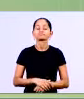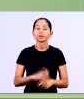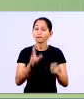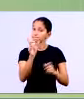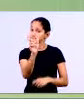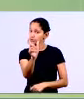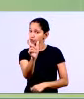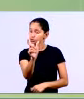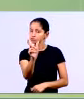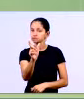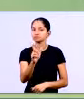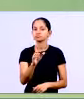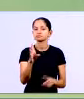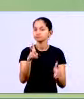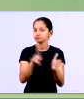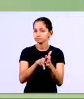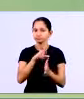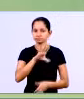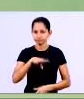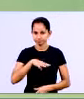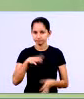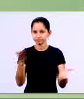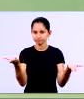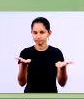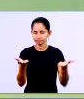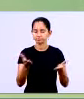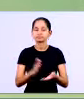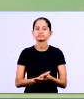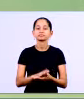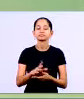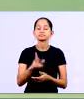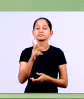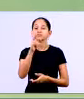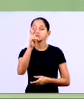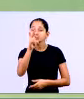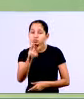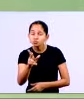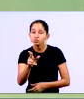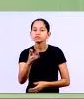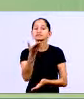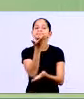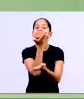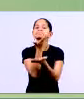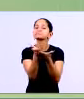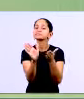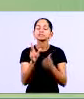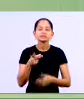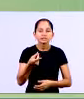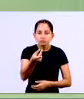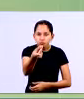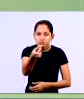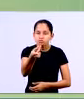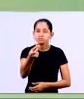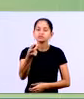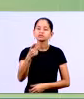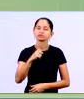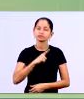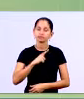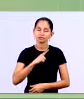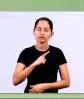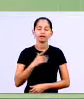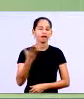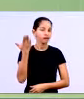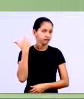Português, né? Isso. Sequência. A mesma coisa, caiu o trema. Tinha um aluno que fez